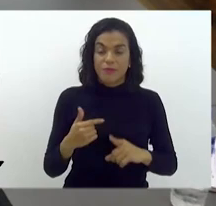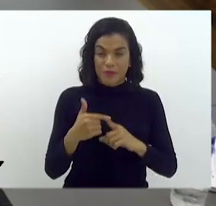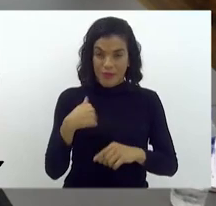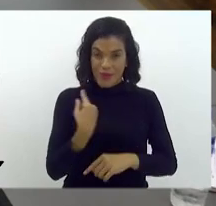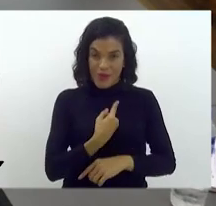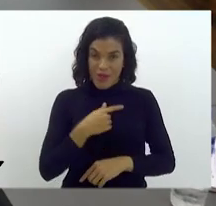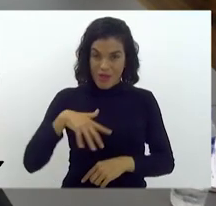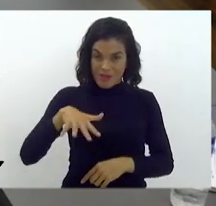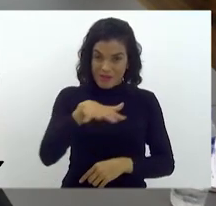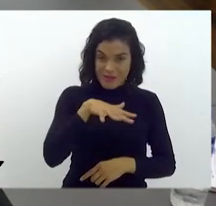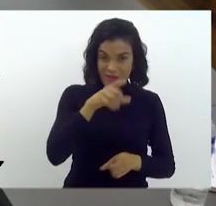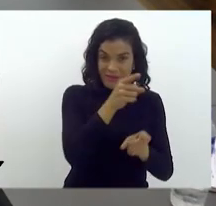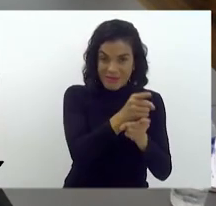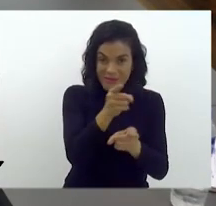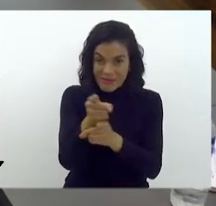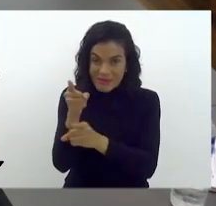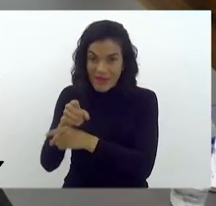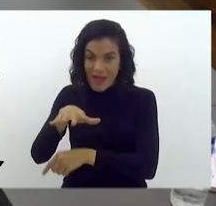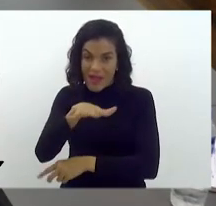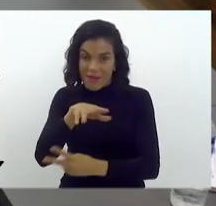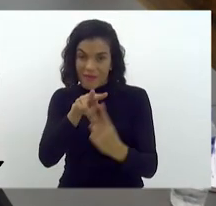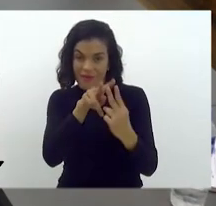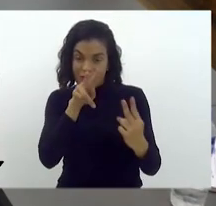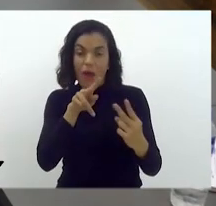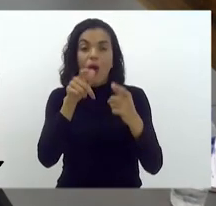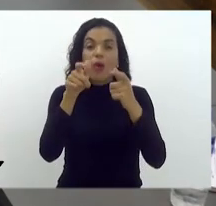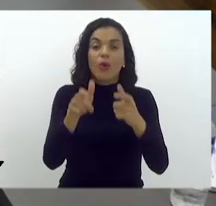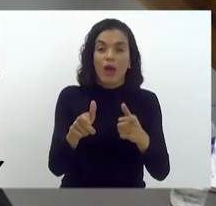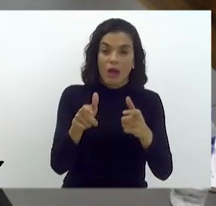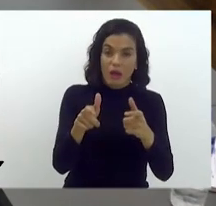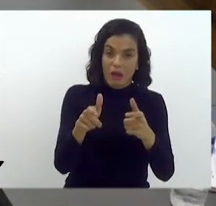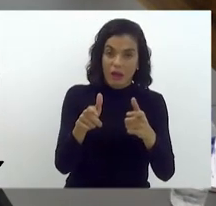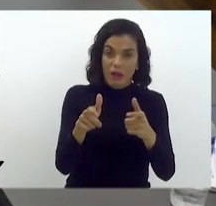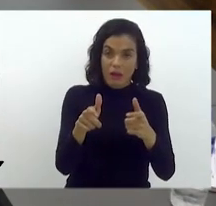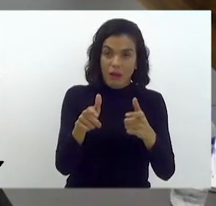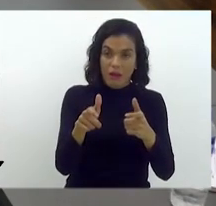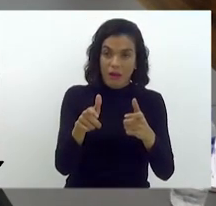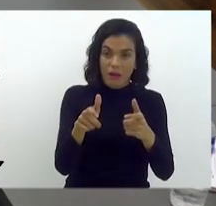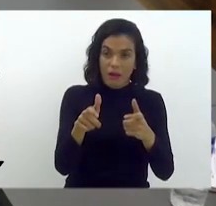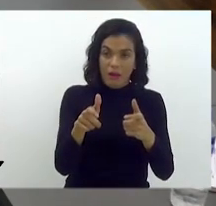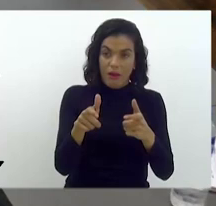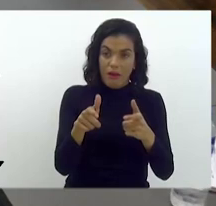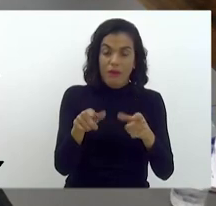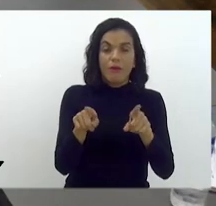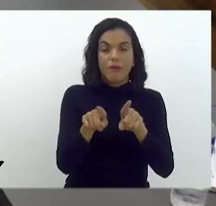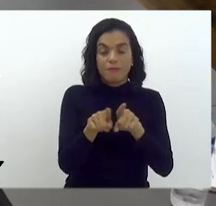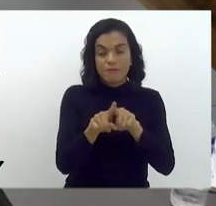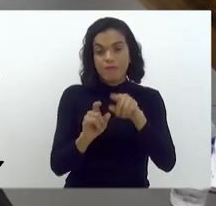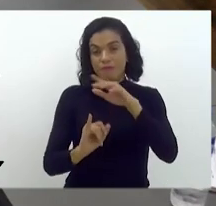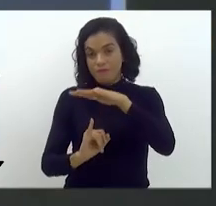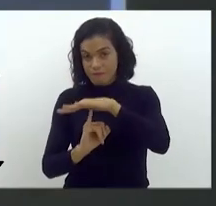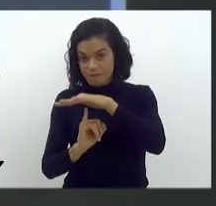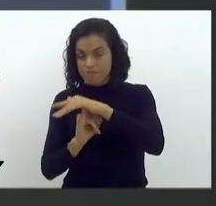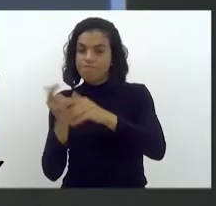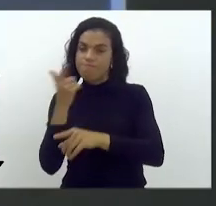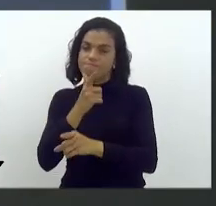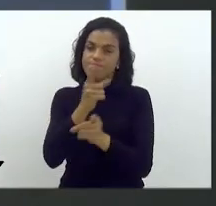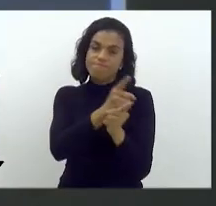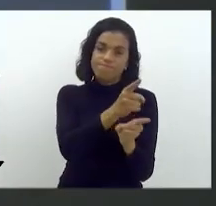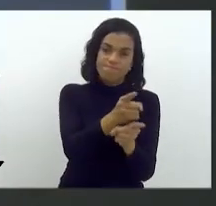campo para identificar o ambiente virtual é local do fato o iche conseguiu identificar então